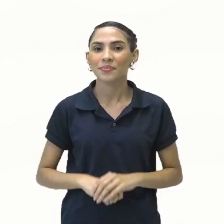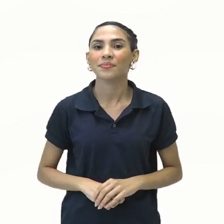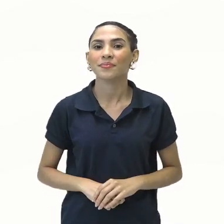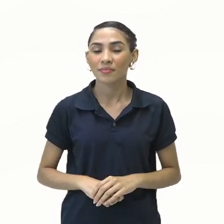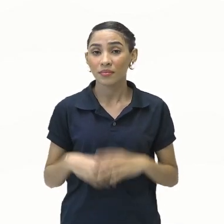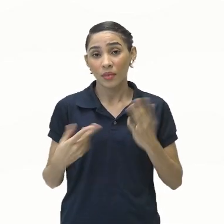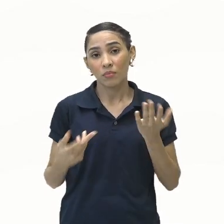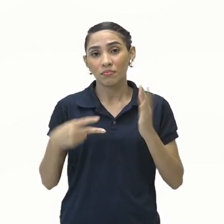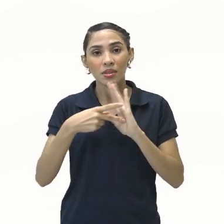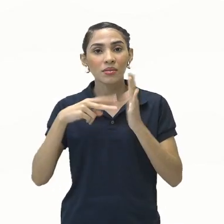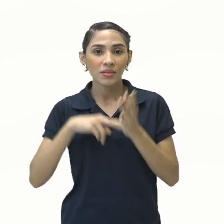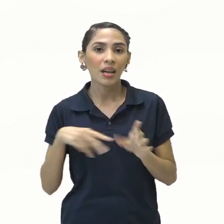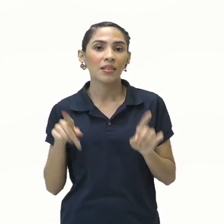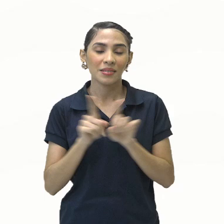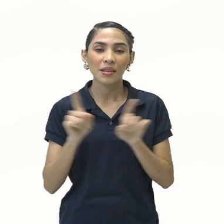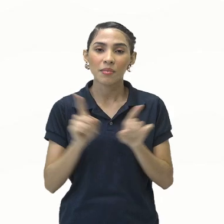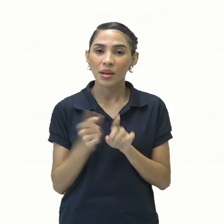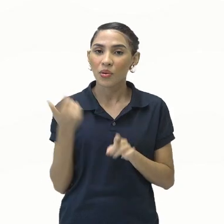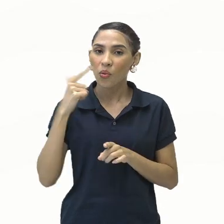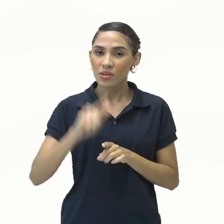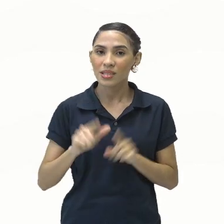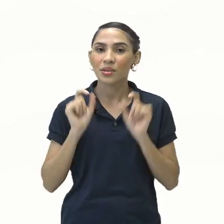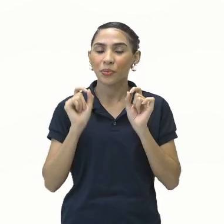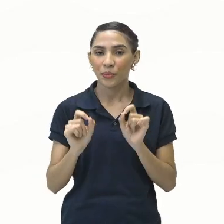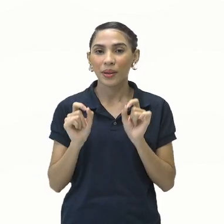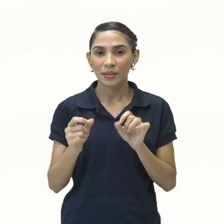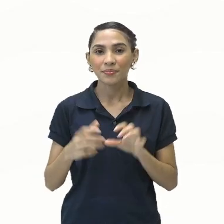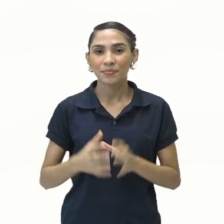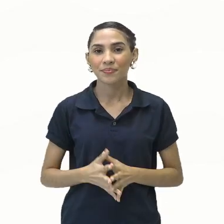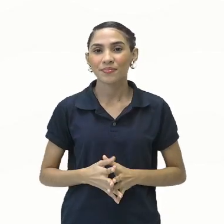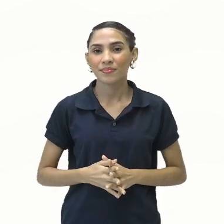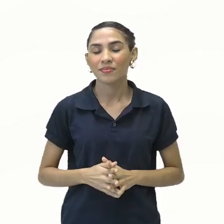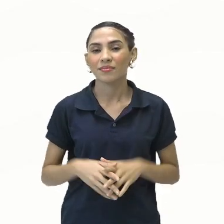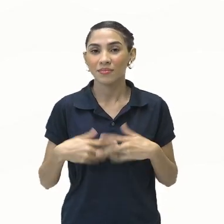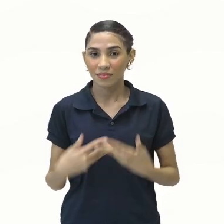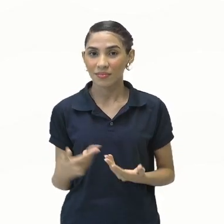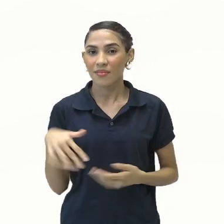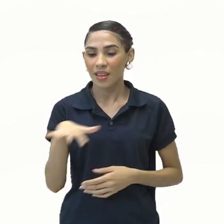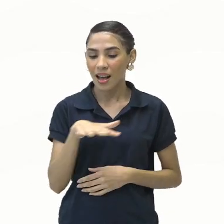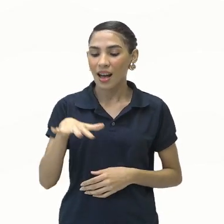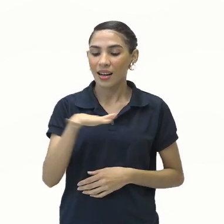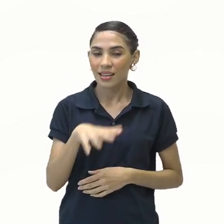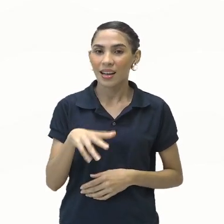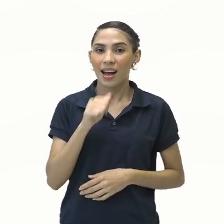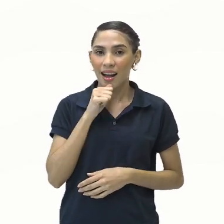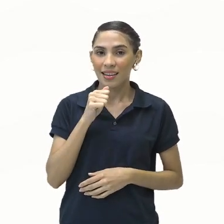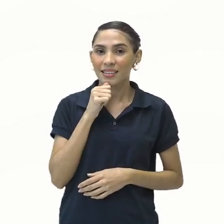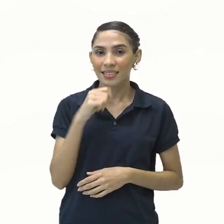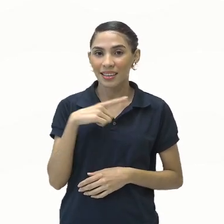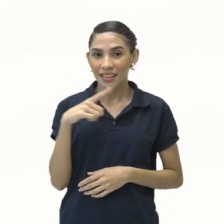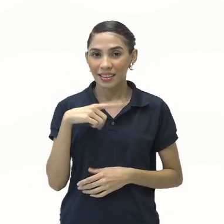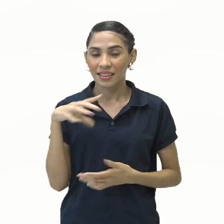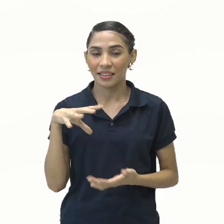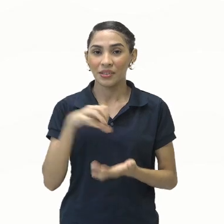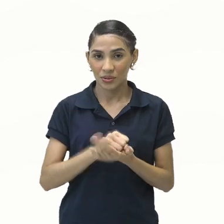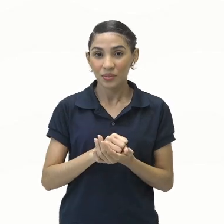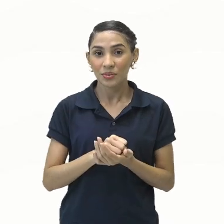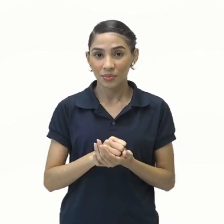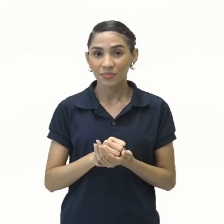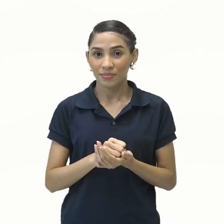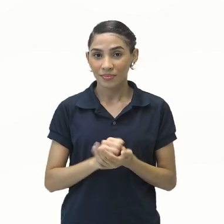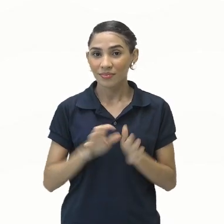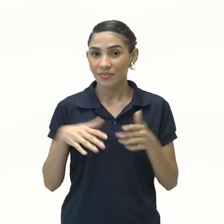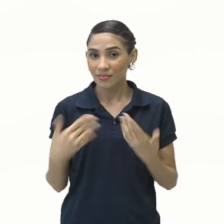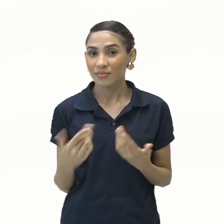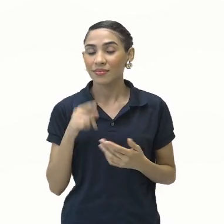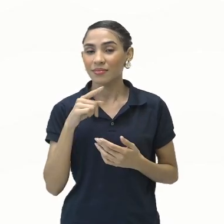esse significado para boa parte, né, dessas áreas ali que ainda tem esses registros. Né,